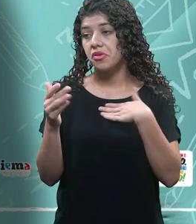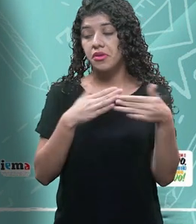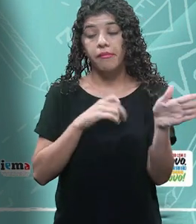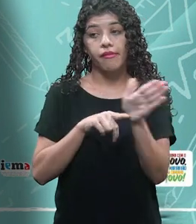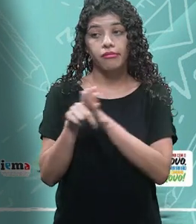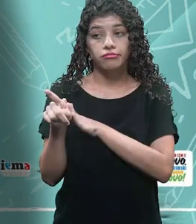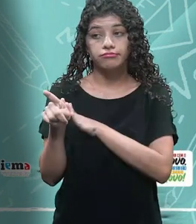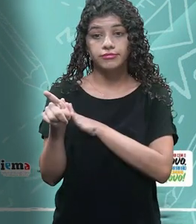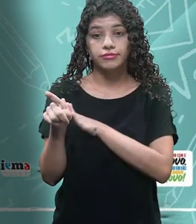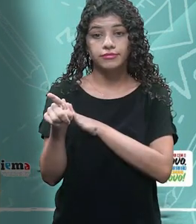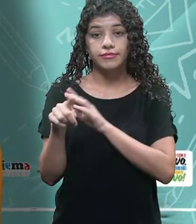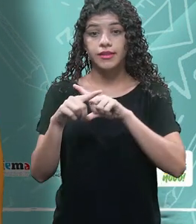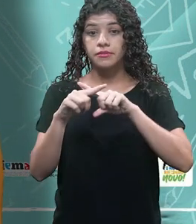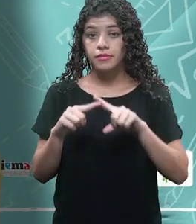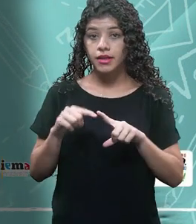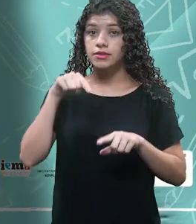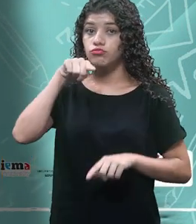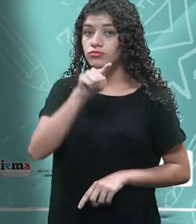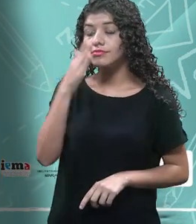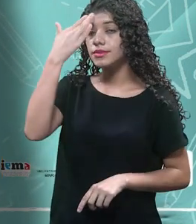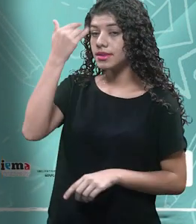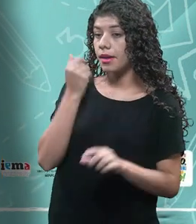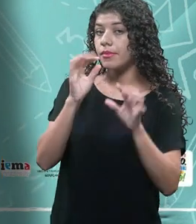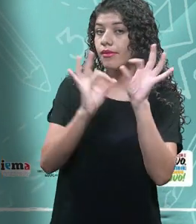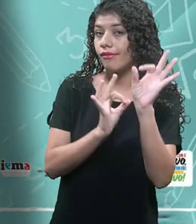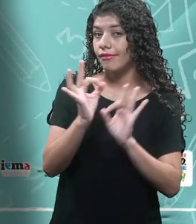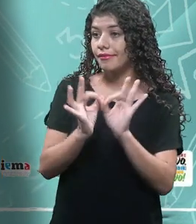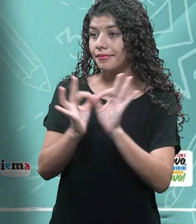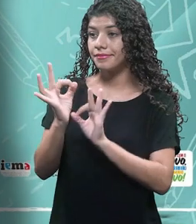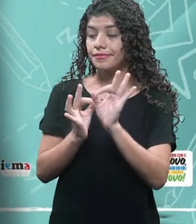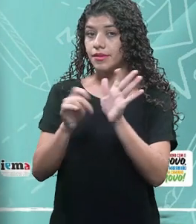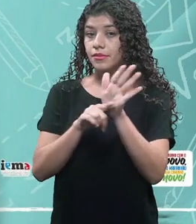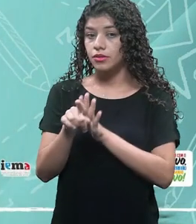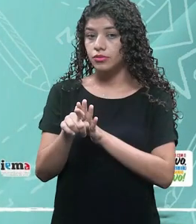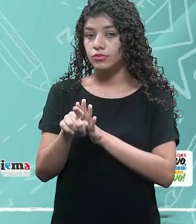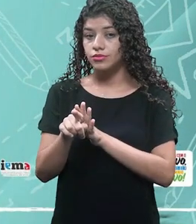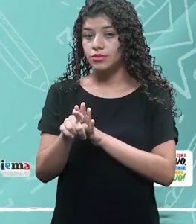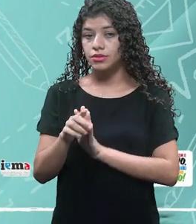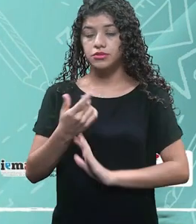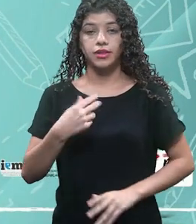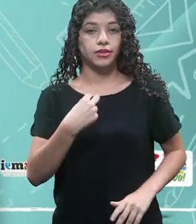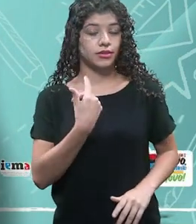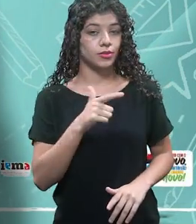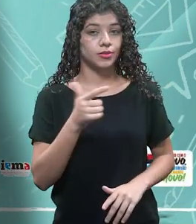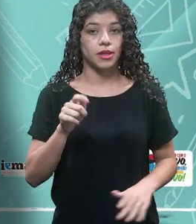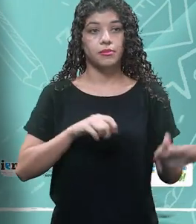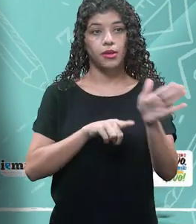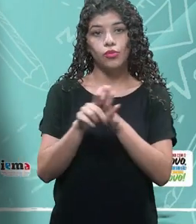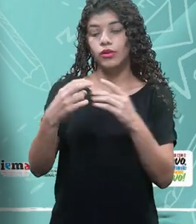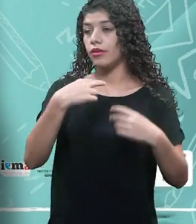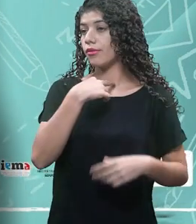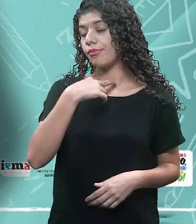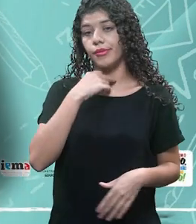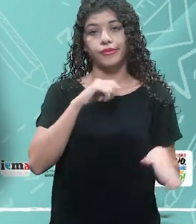pergunta desde que você saiba formular essa pergunta não tem pergunta que não possa ser feita né é a